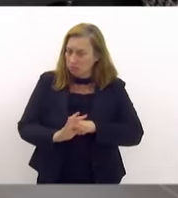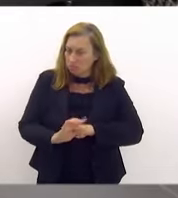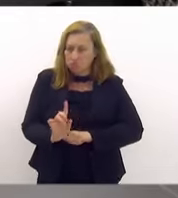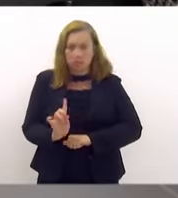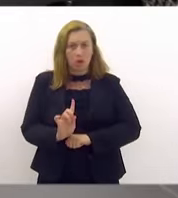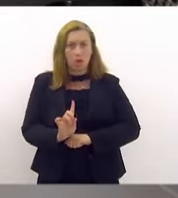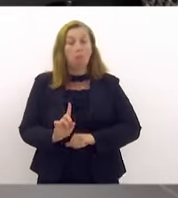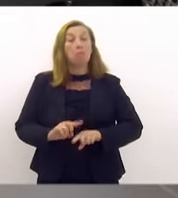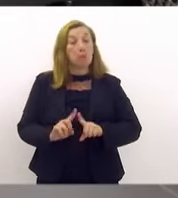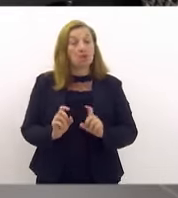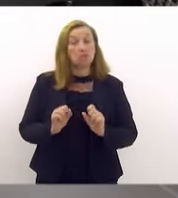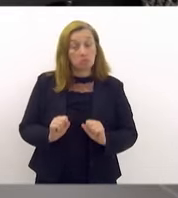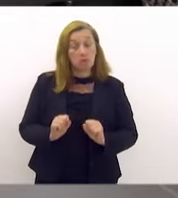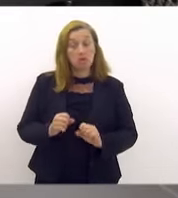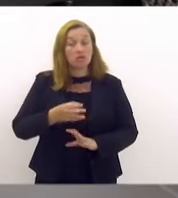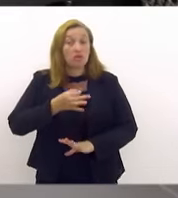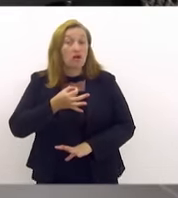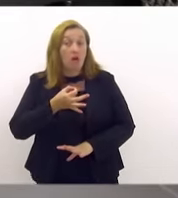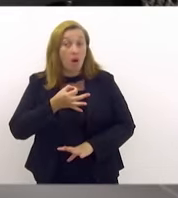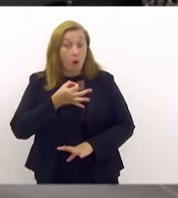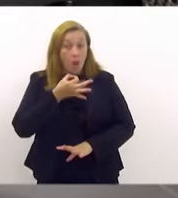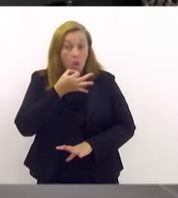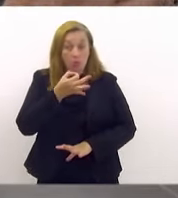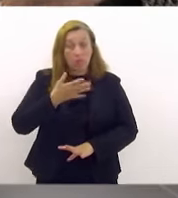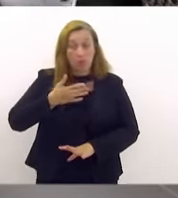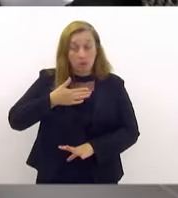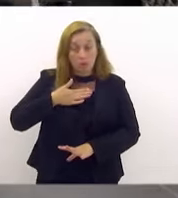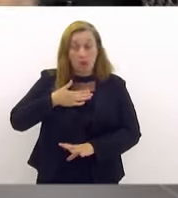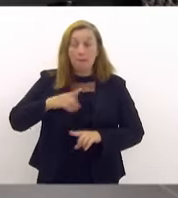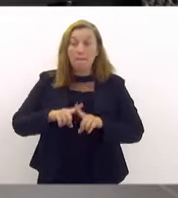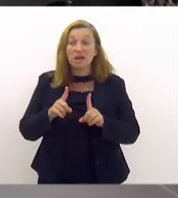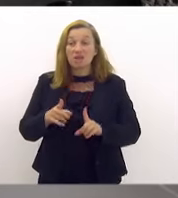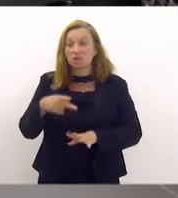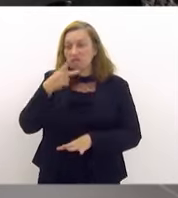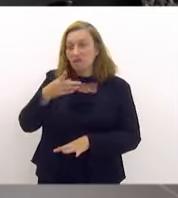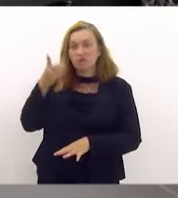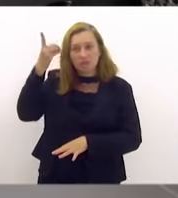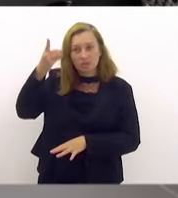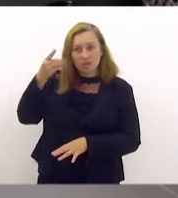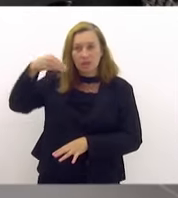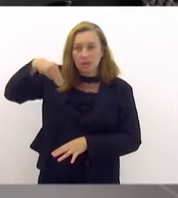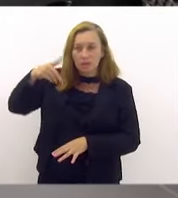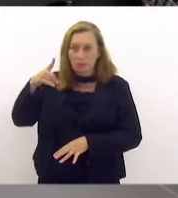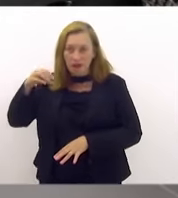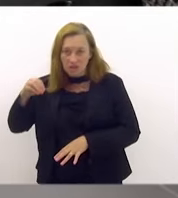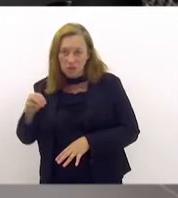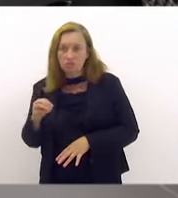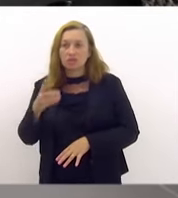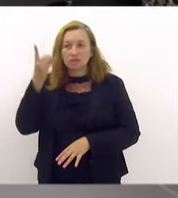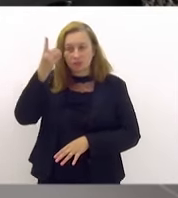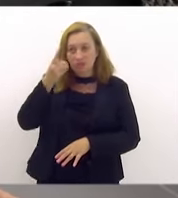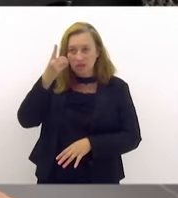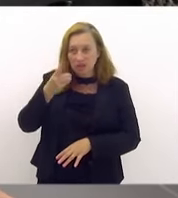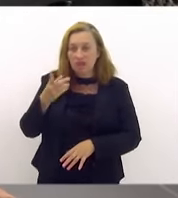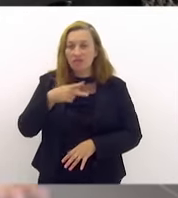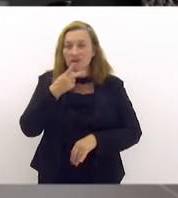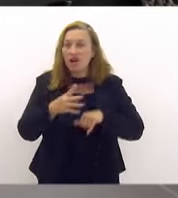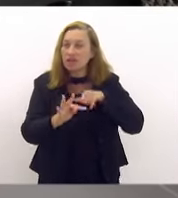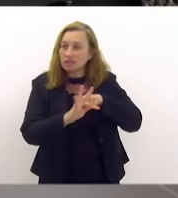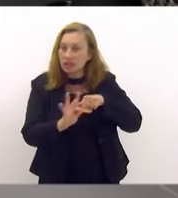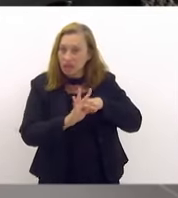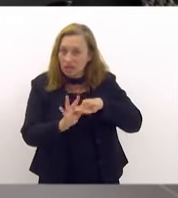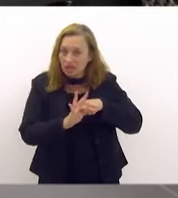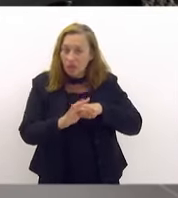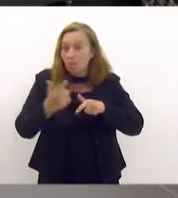ter o meu ponto de vista mas eu acho que como bem disse o deputado Márcio aqui a finalidade é abordagem técnica sobre um